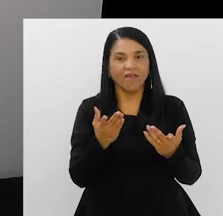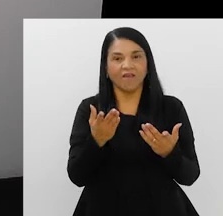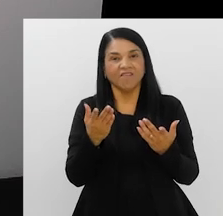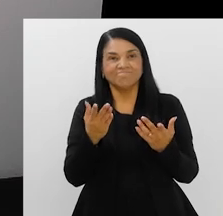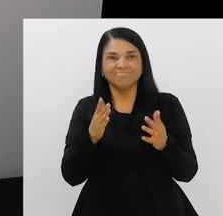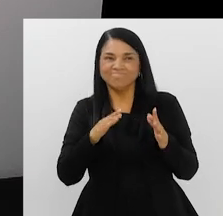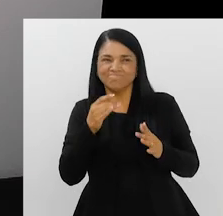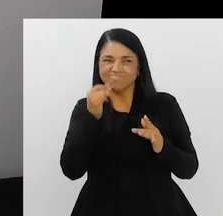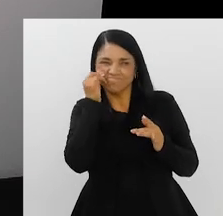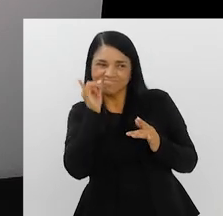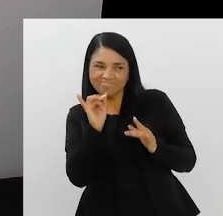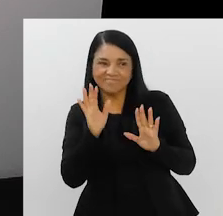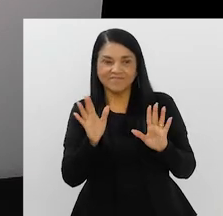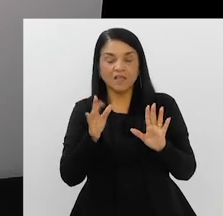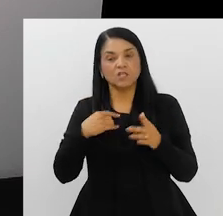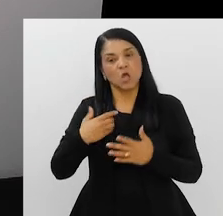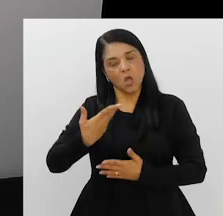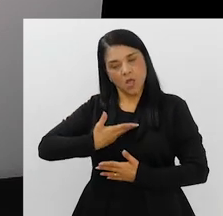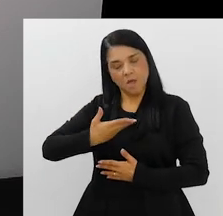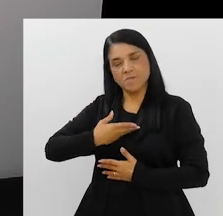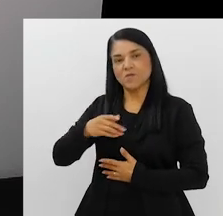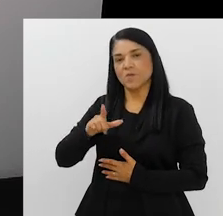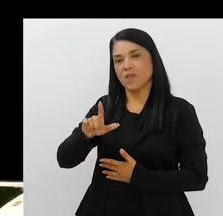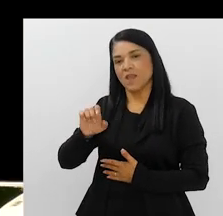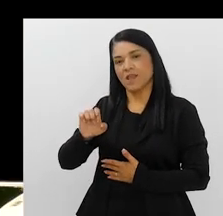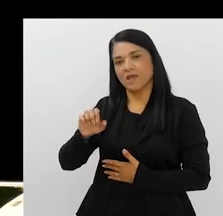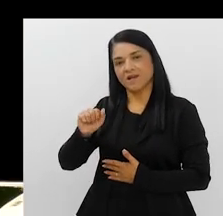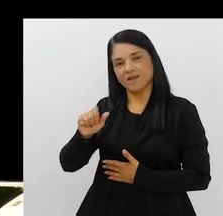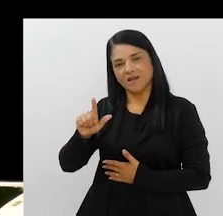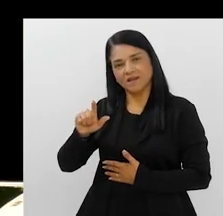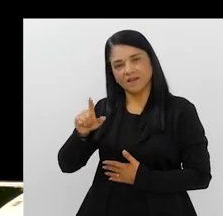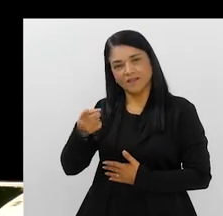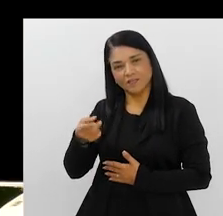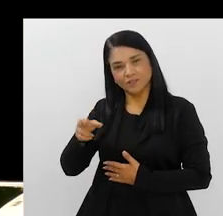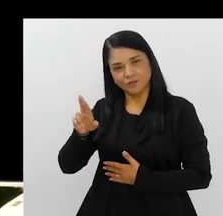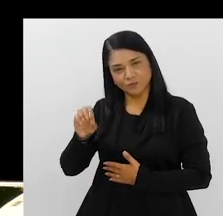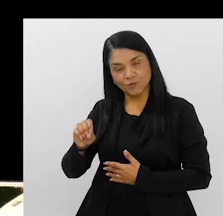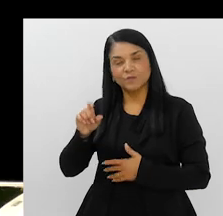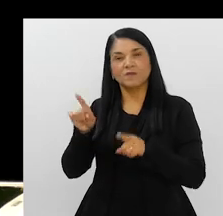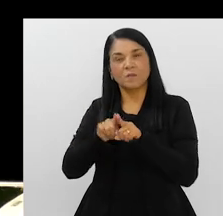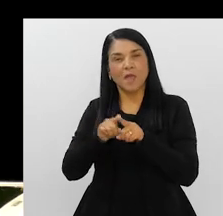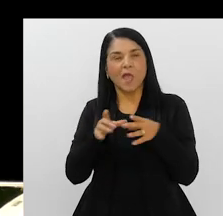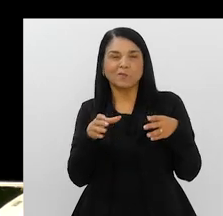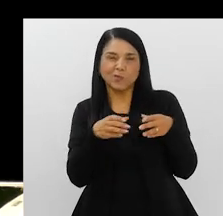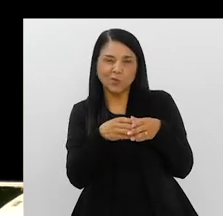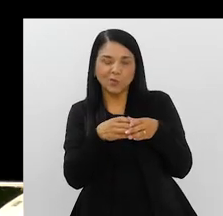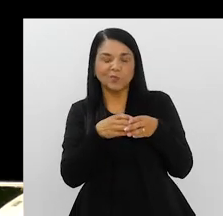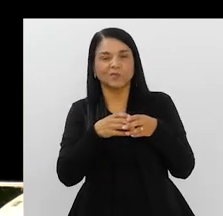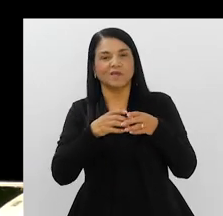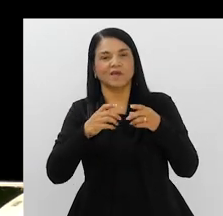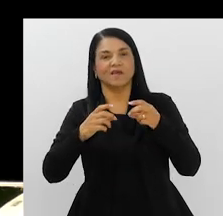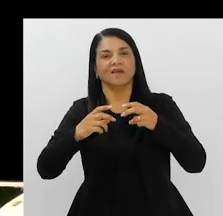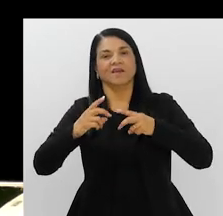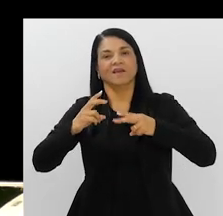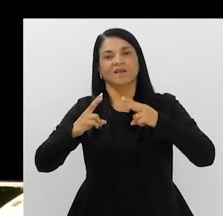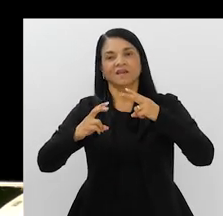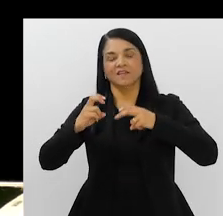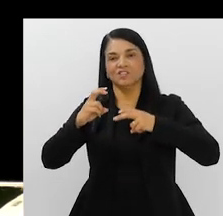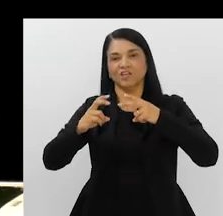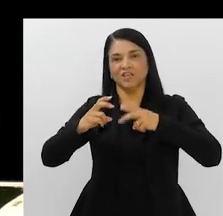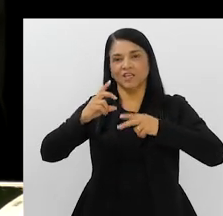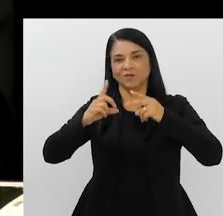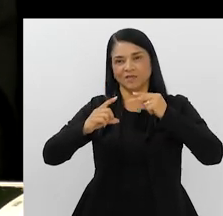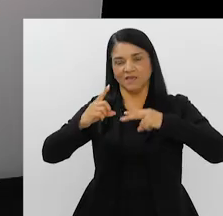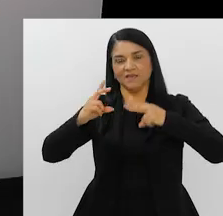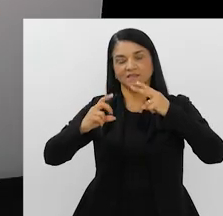Né? Fora alguns, por exemplo, o Leandro Vieira, que é o nosso amigo pessoal, né? Os próprios meninos da Grande Rio. Né? Talvez esteja isso, né?